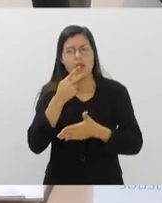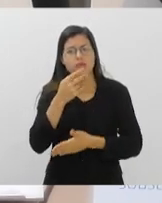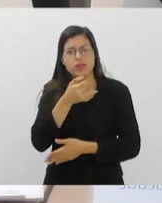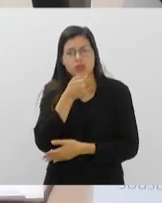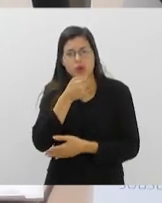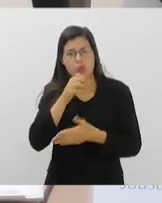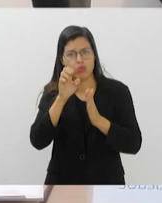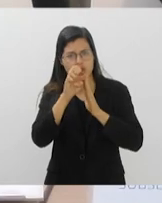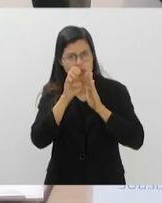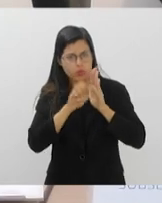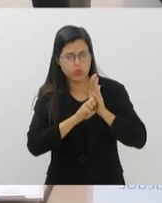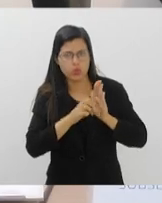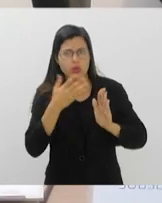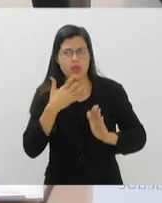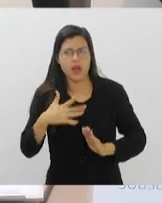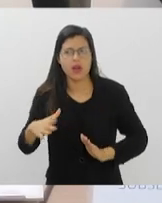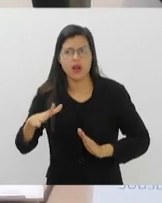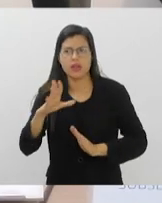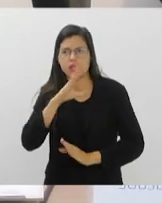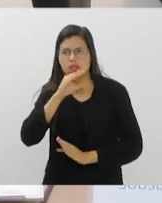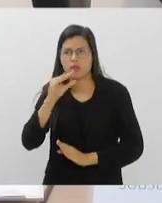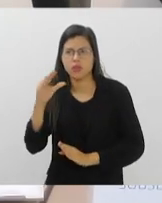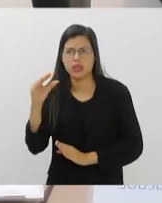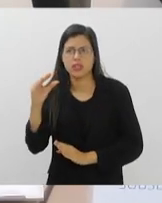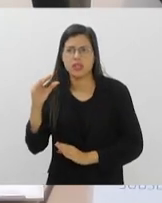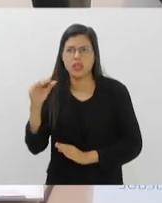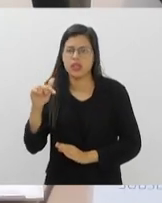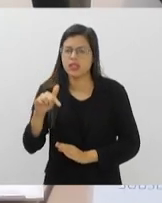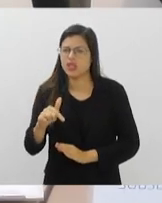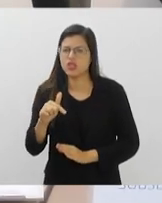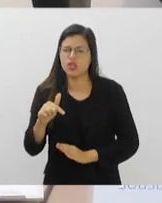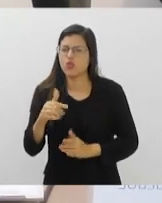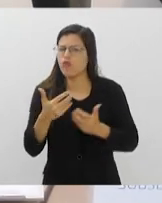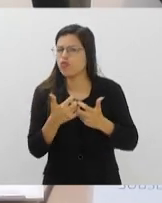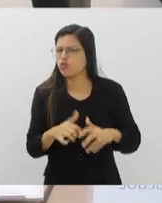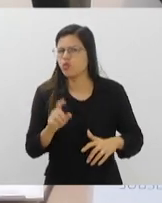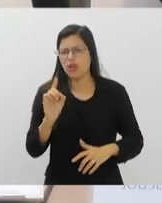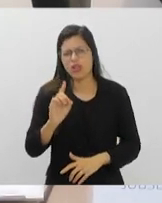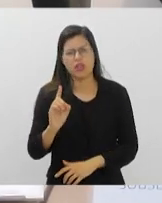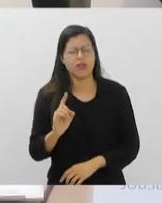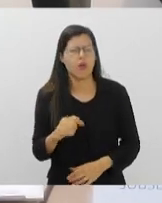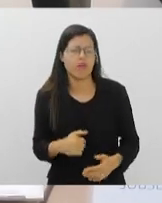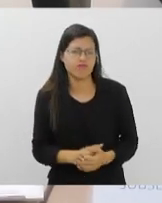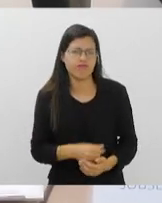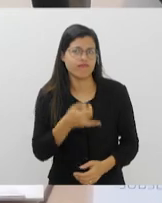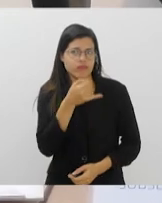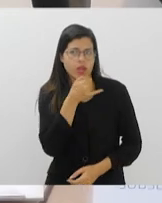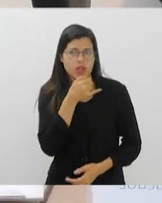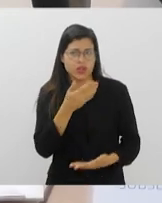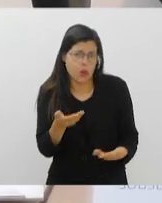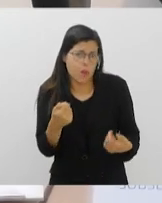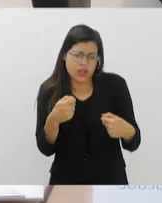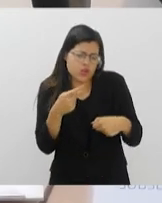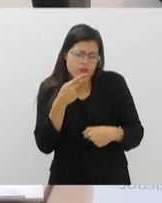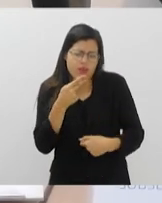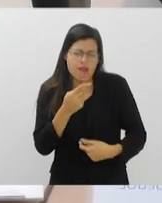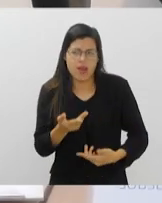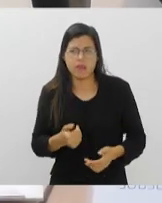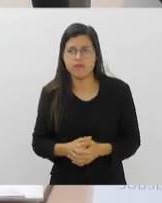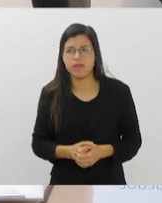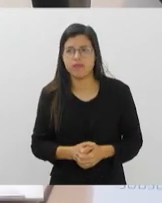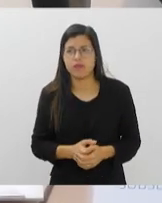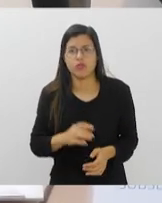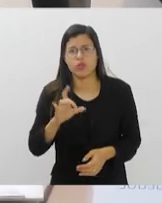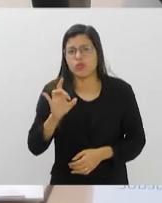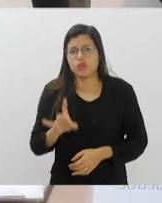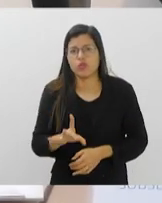da Criança adolescente não pegou virou só mantra é triste isso eu tenho que dizer ele virou